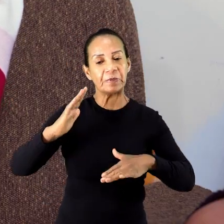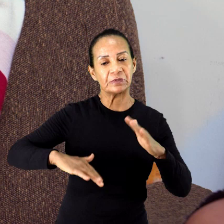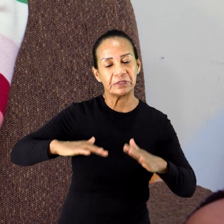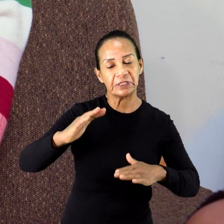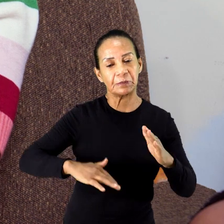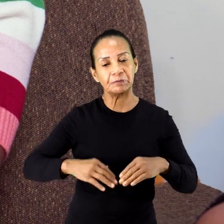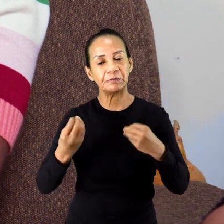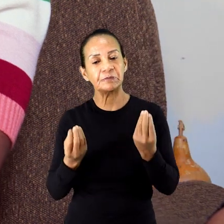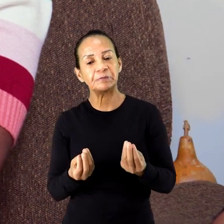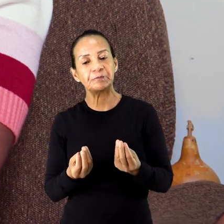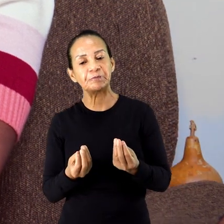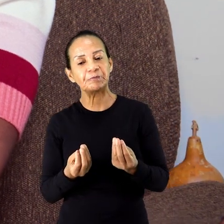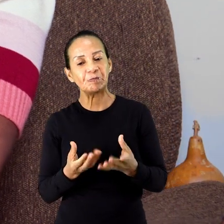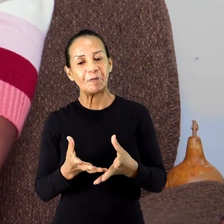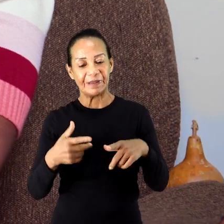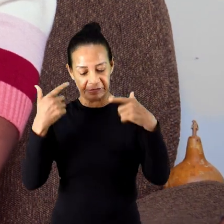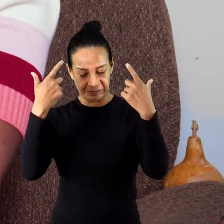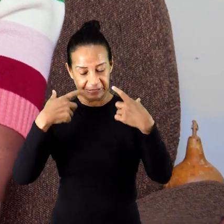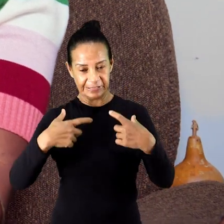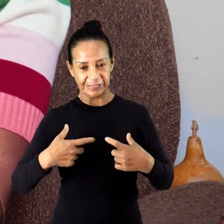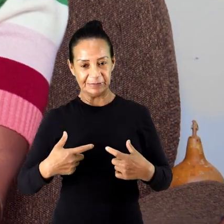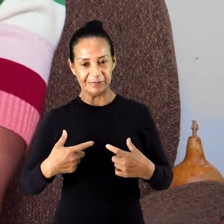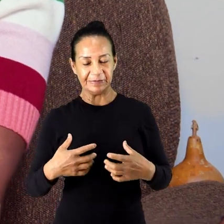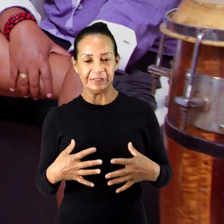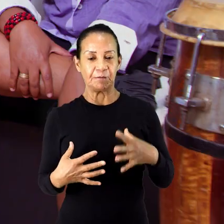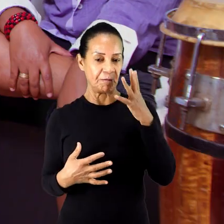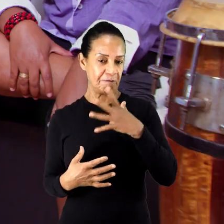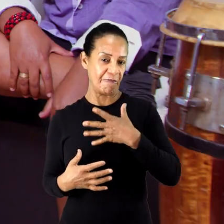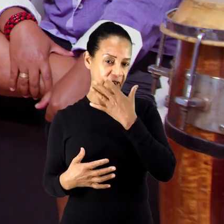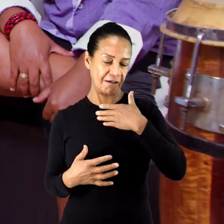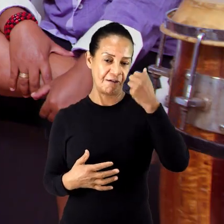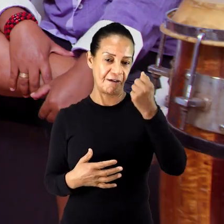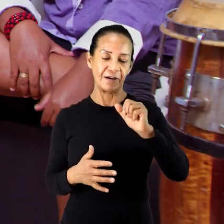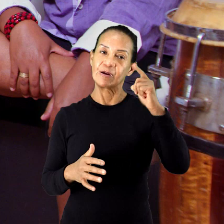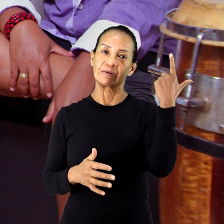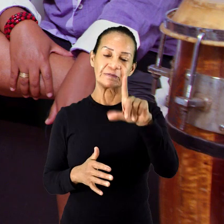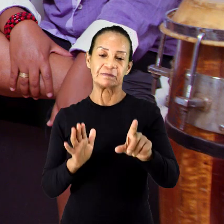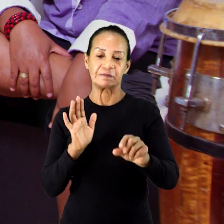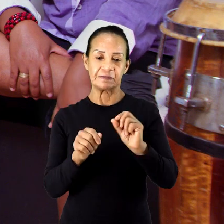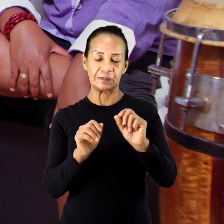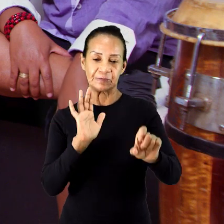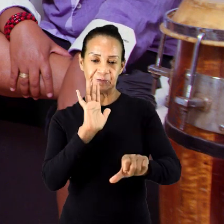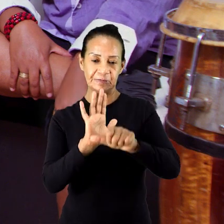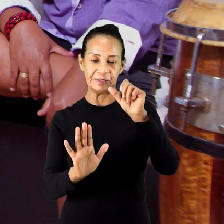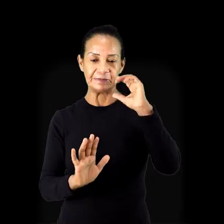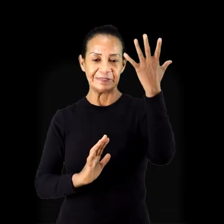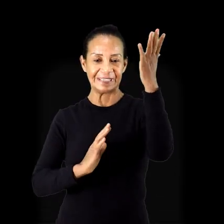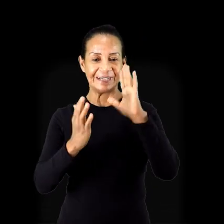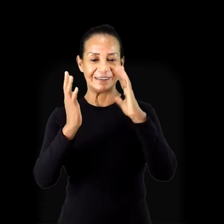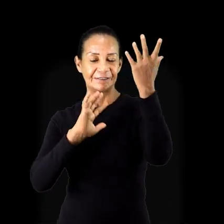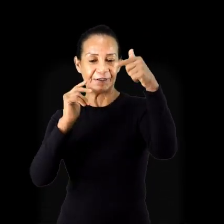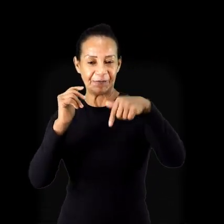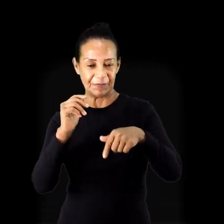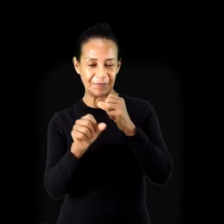trabalhar a percussão como algo para trabalhar a nossa autoestima, né? A gente conseguiu fazer o primeiro carnaval este ano e